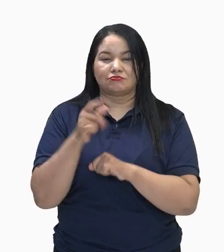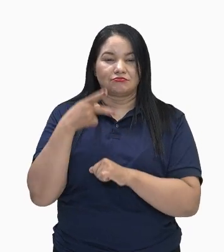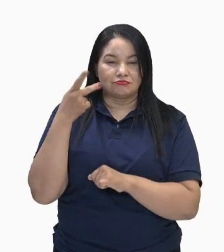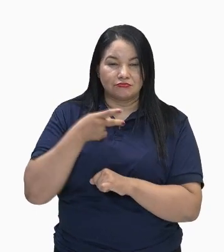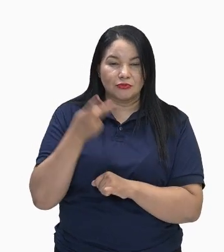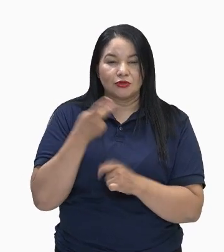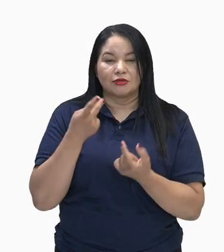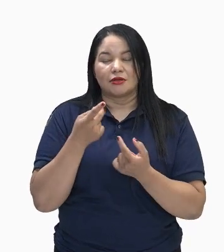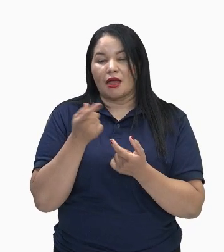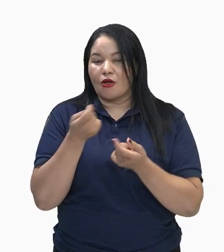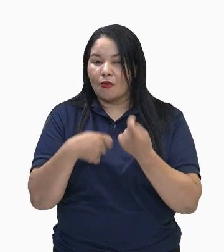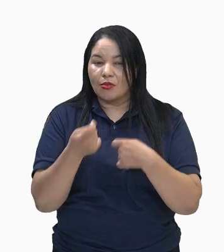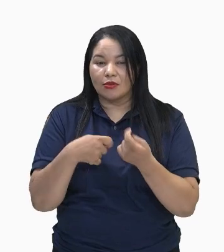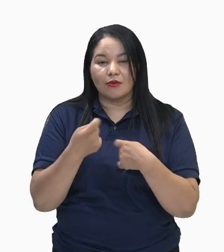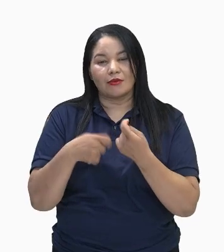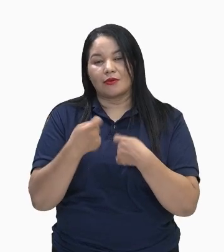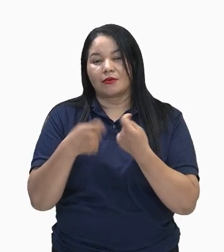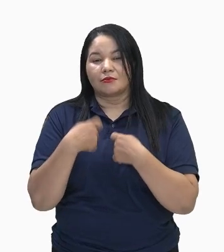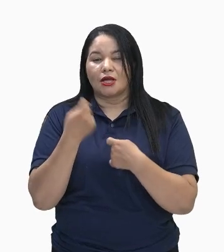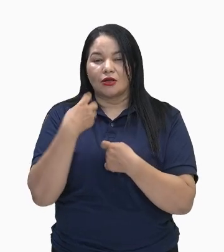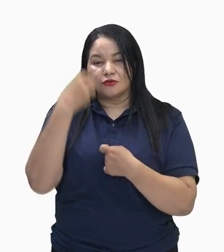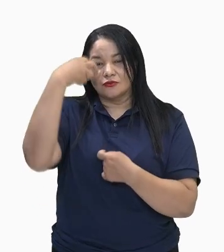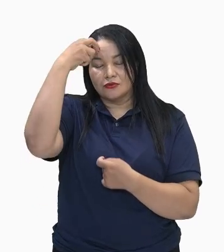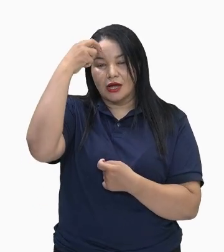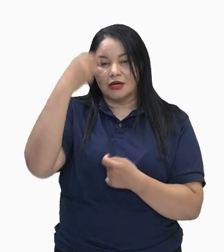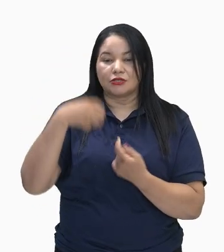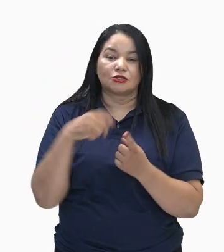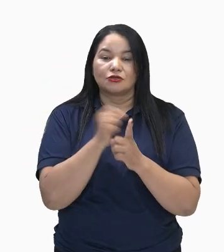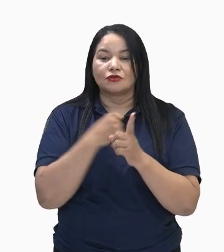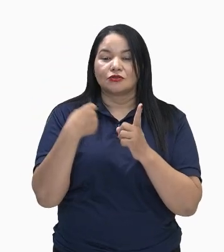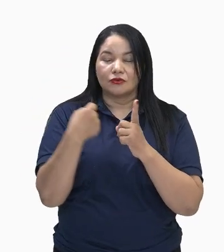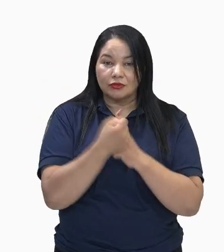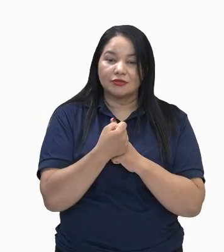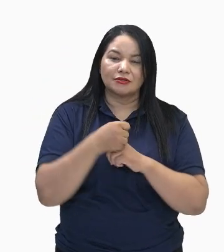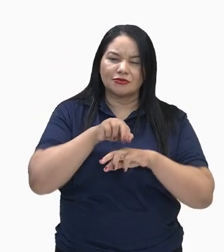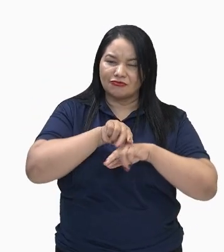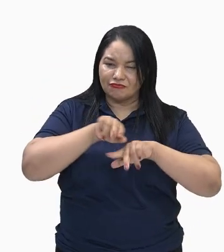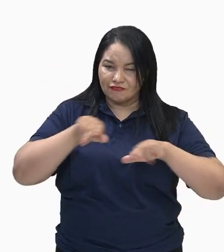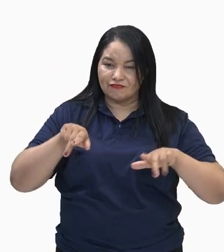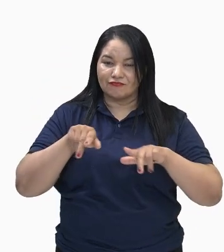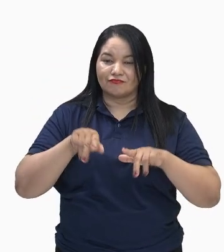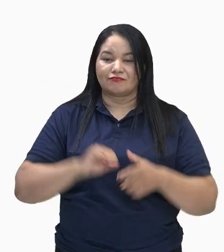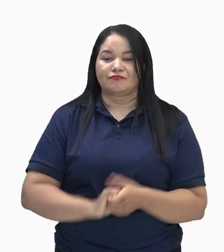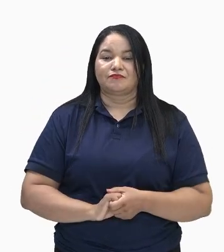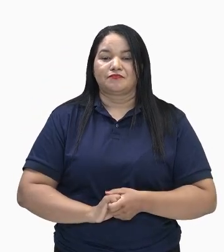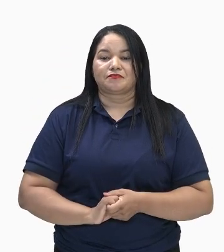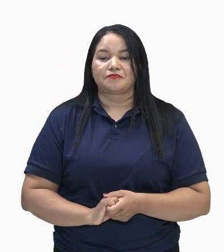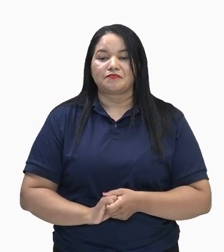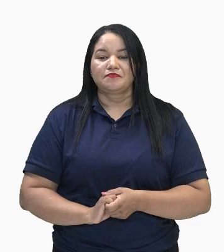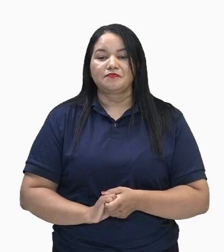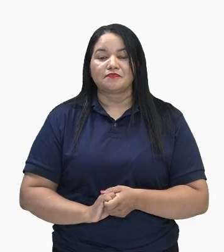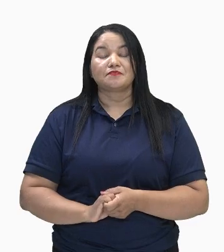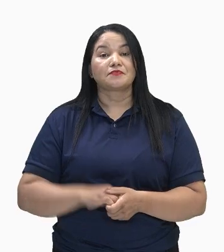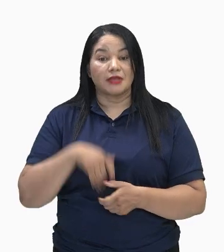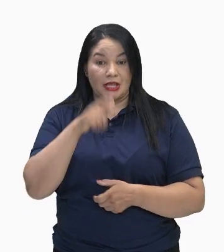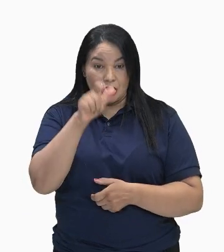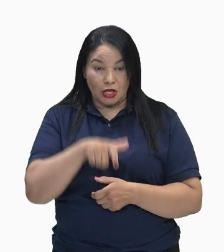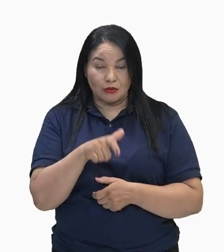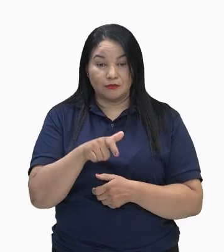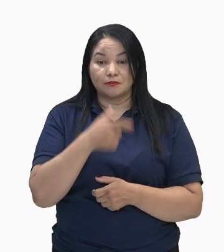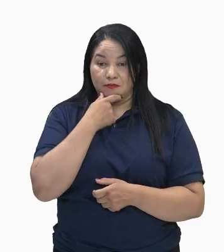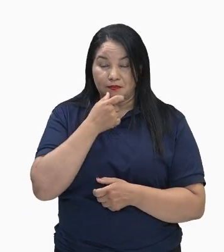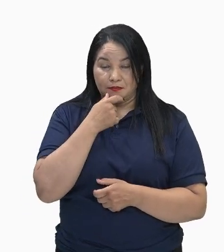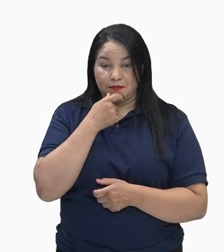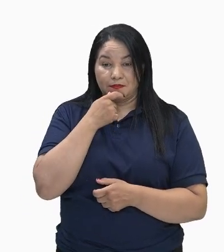políticas, econômicas, culturais, sociais, dentre outras. Esses pensadores,